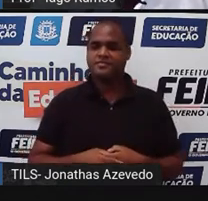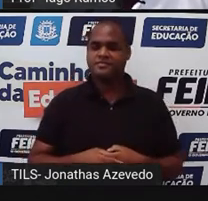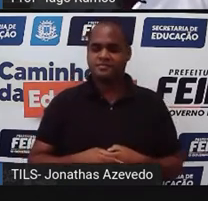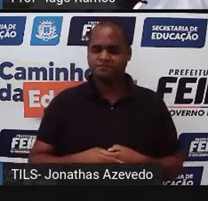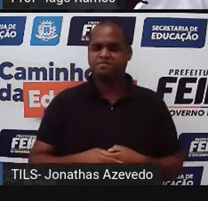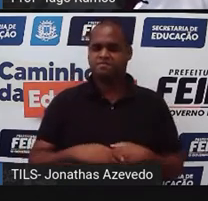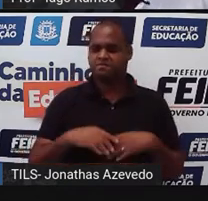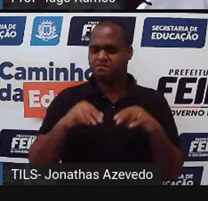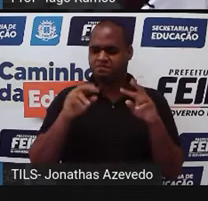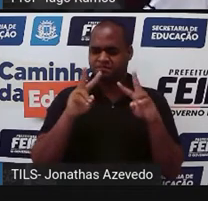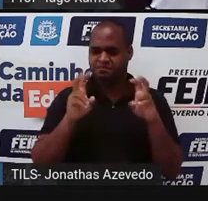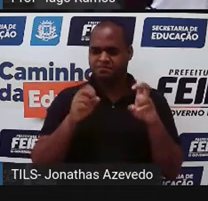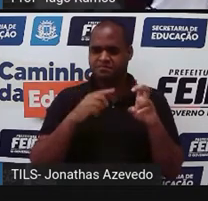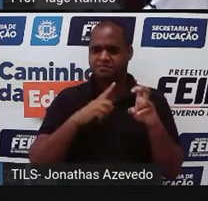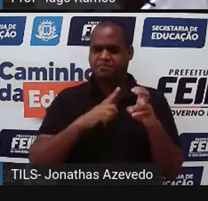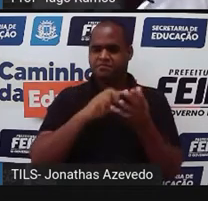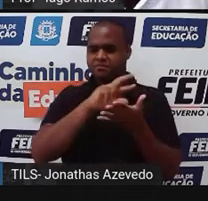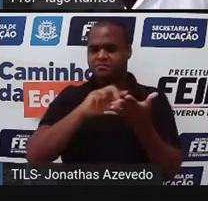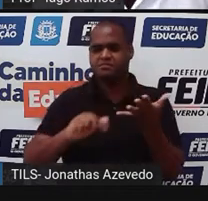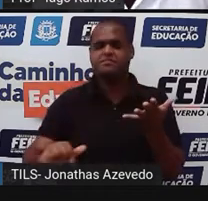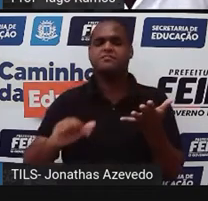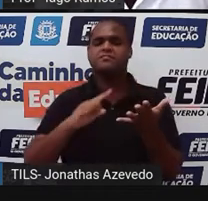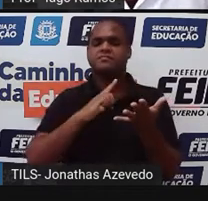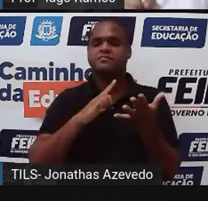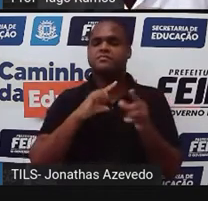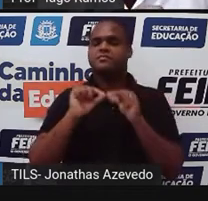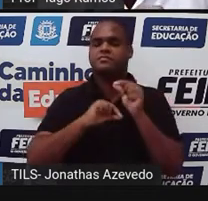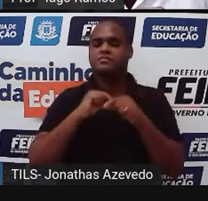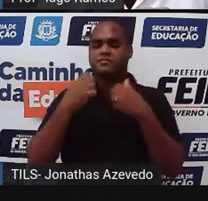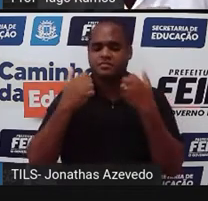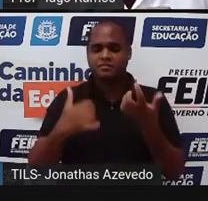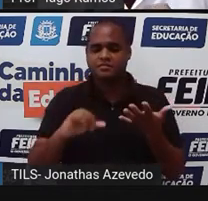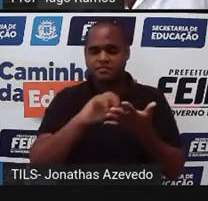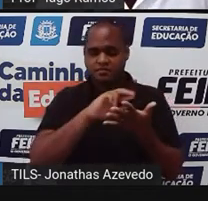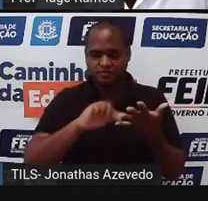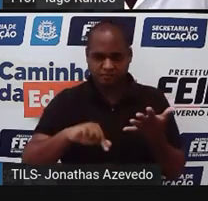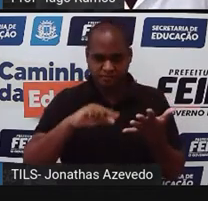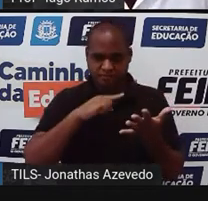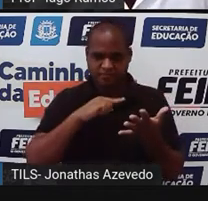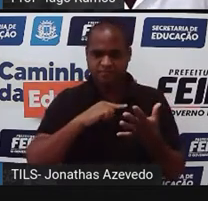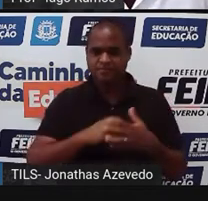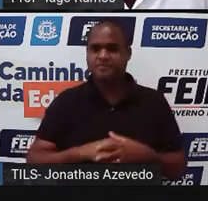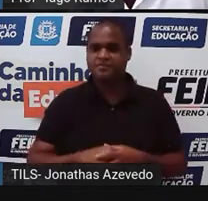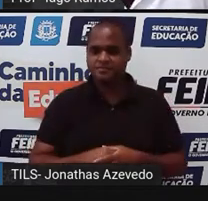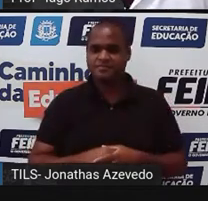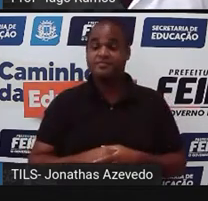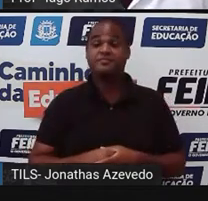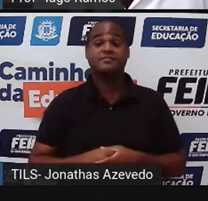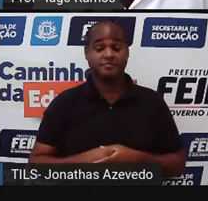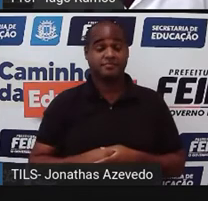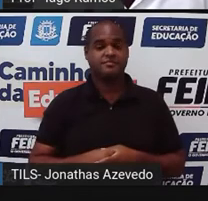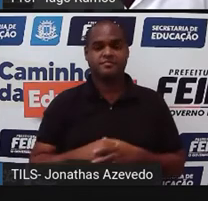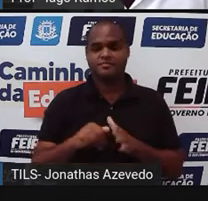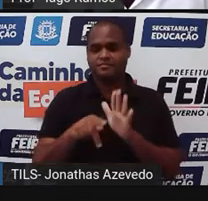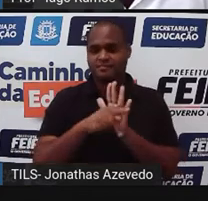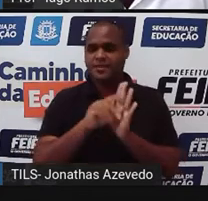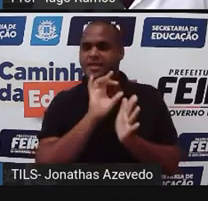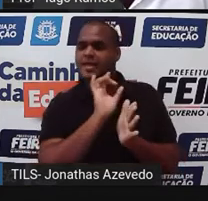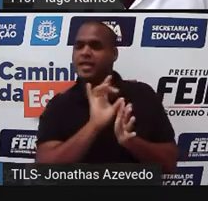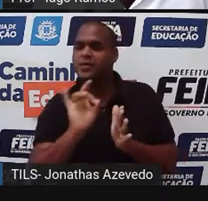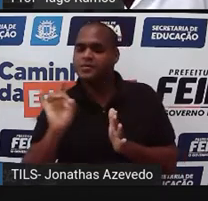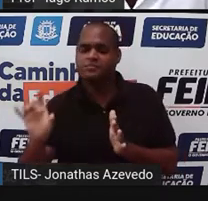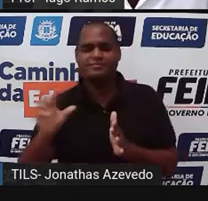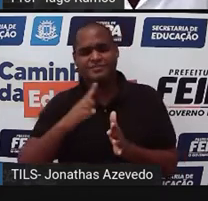expressões ali eu coloquei as fórmulas ali mas eu não disse a qual quadrilátero pertence cada uma